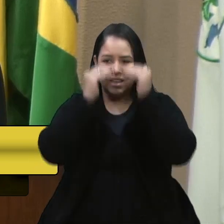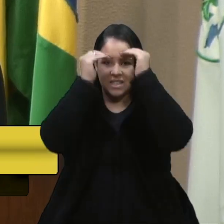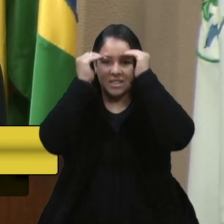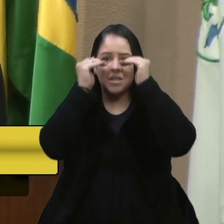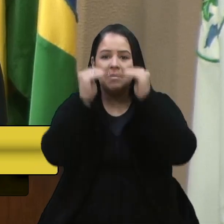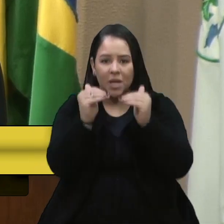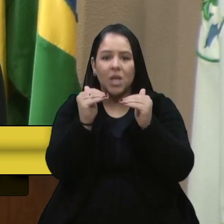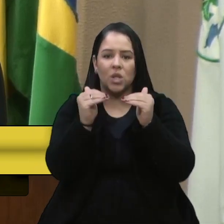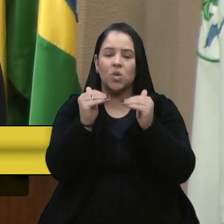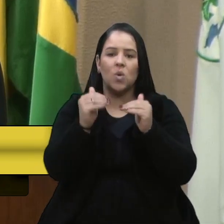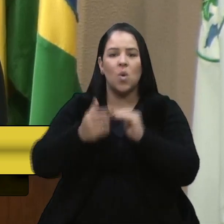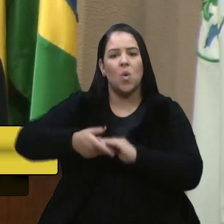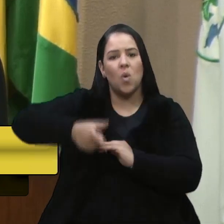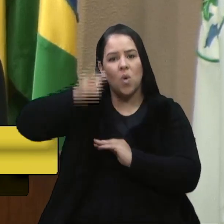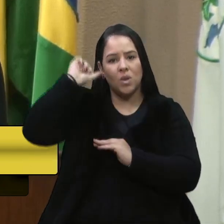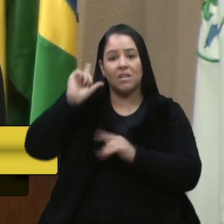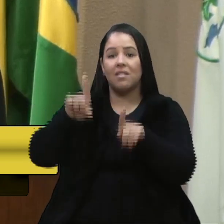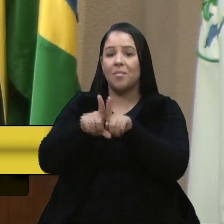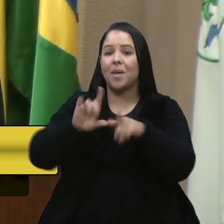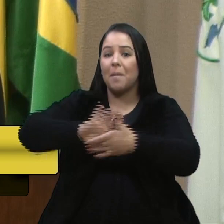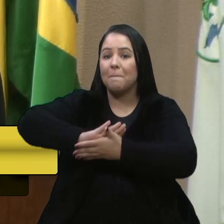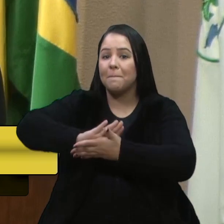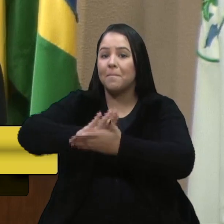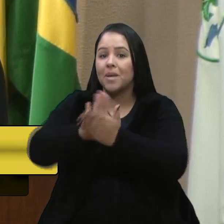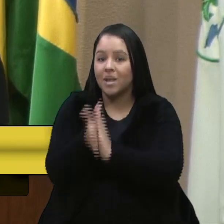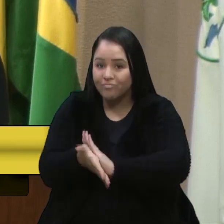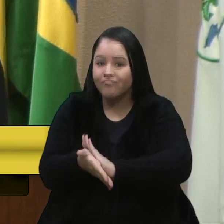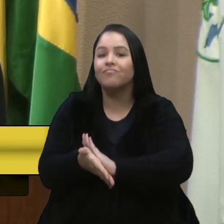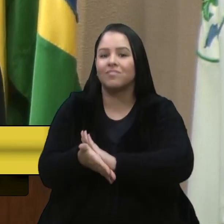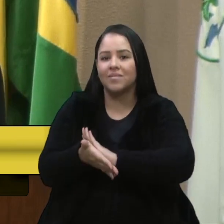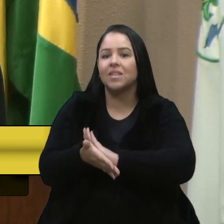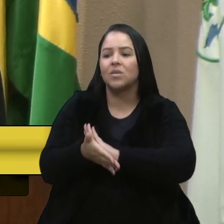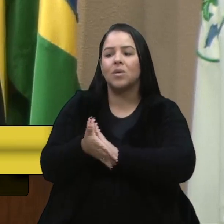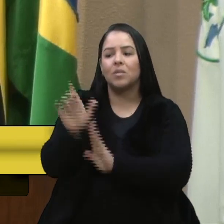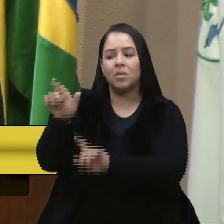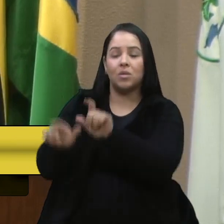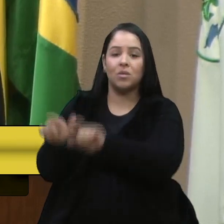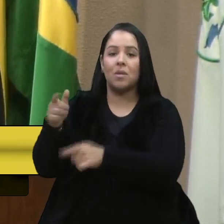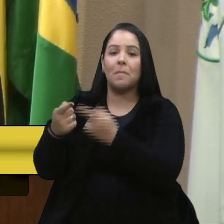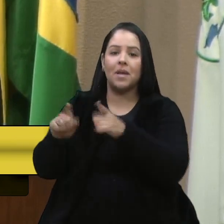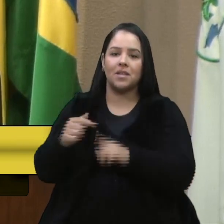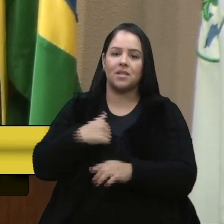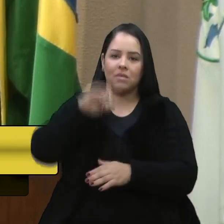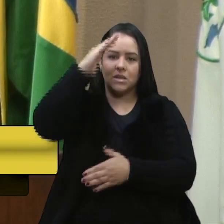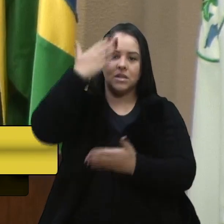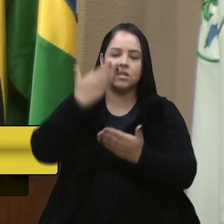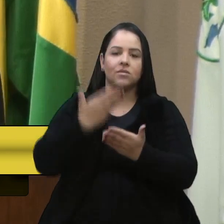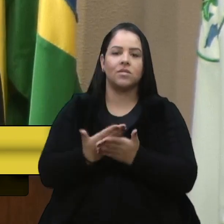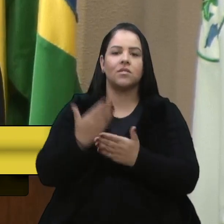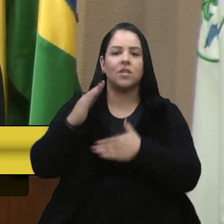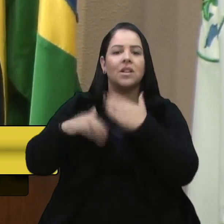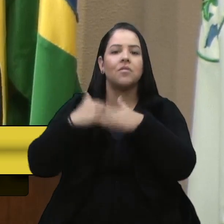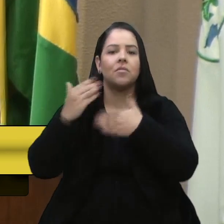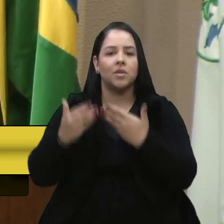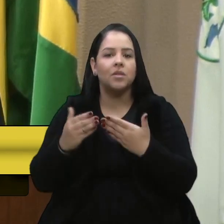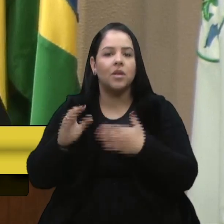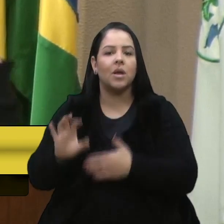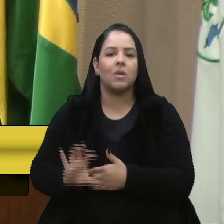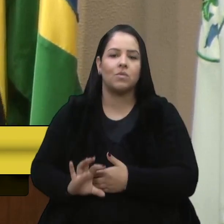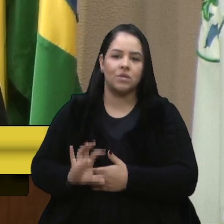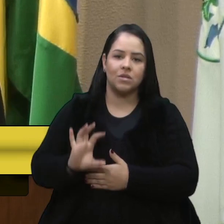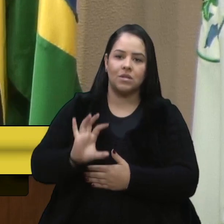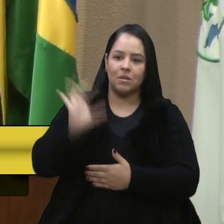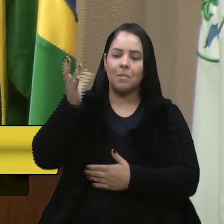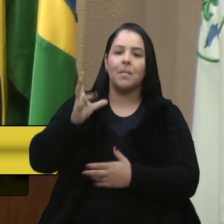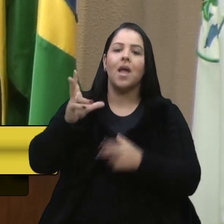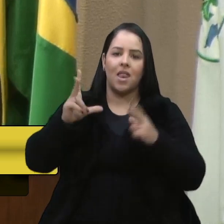foram preconceituosas com essas pessoas, mas tenho certeza que essa construção que está sendo feita merece